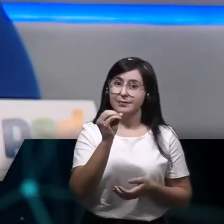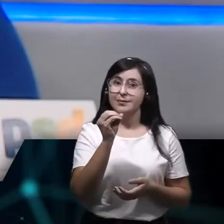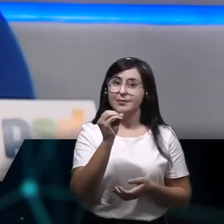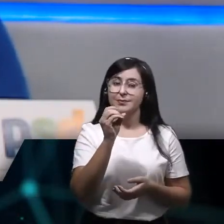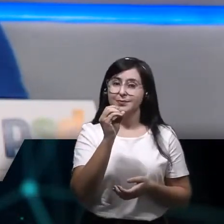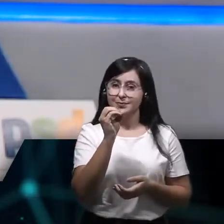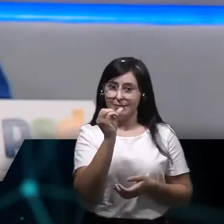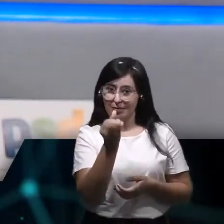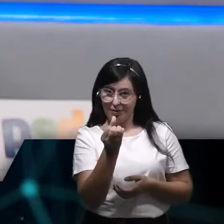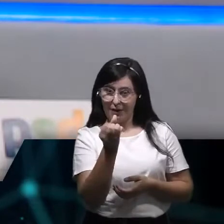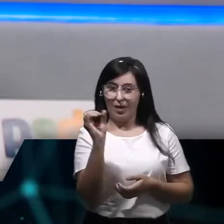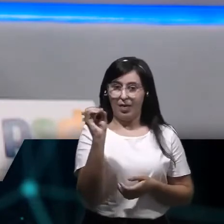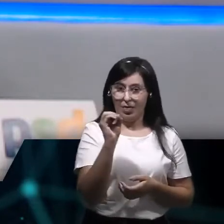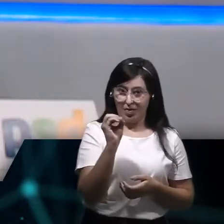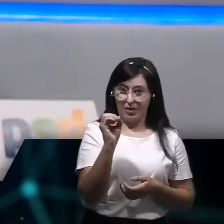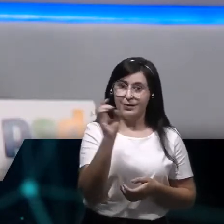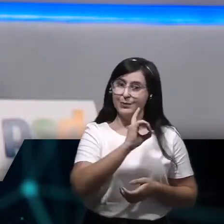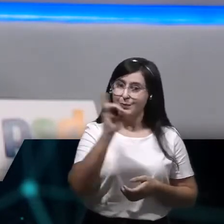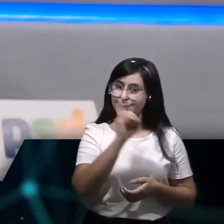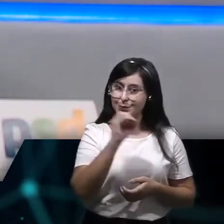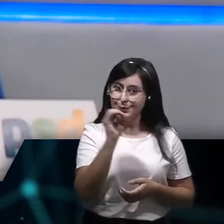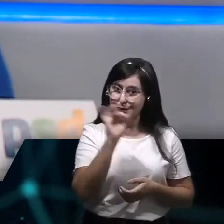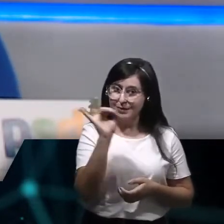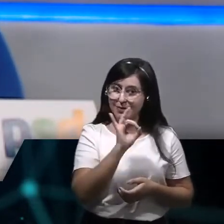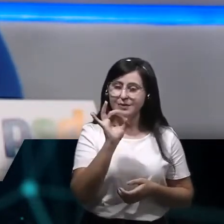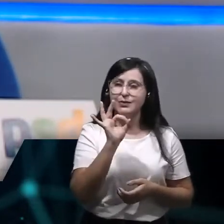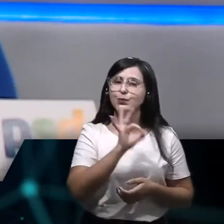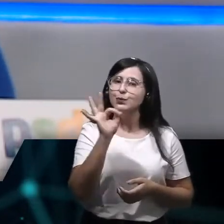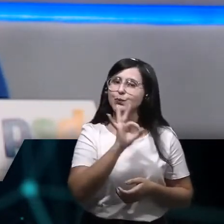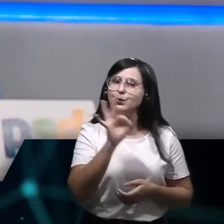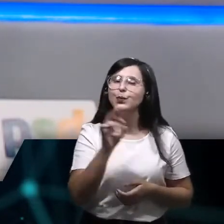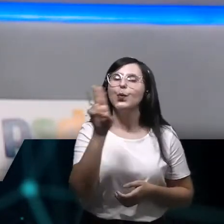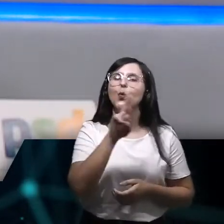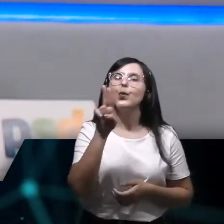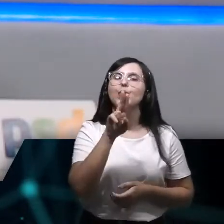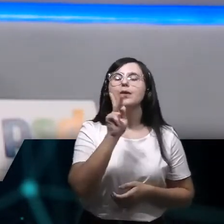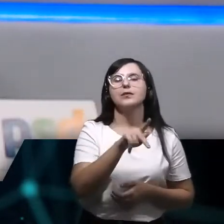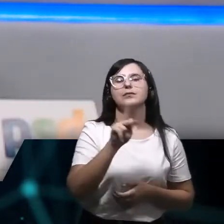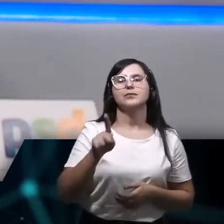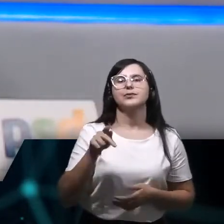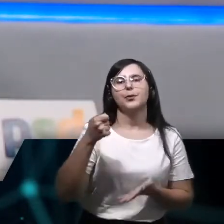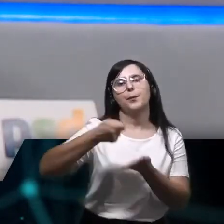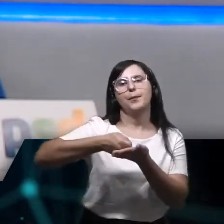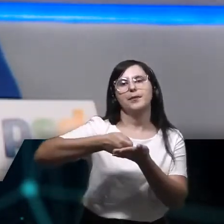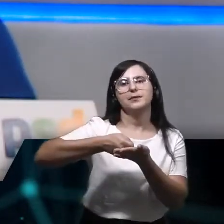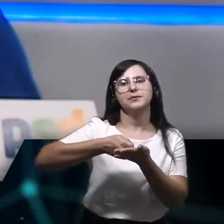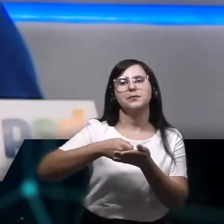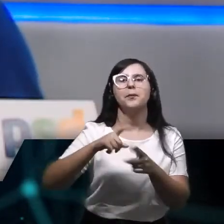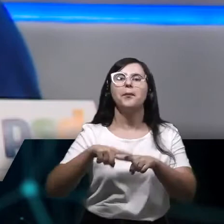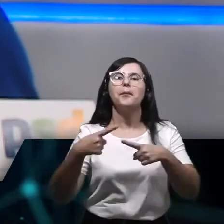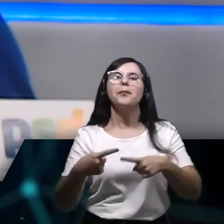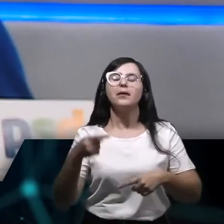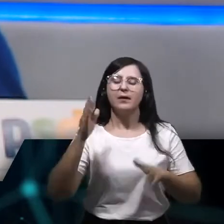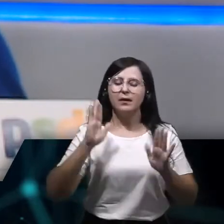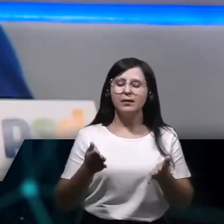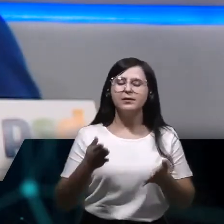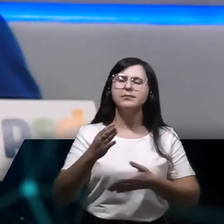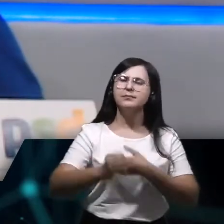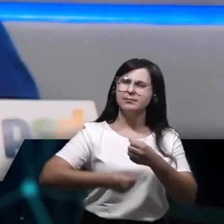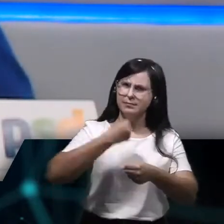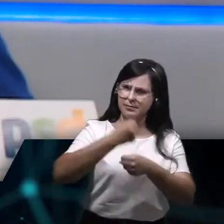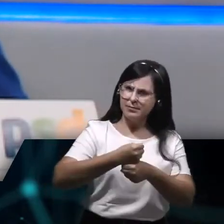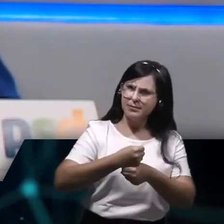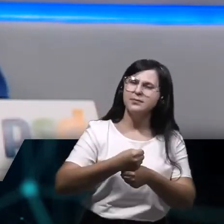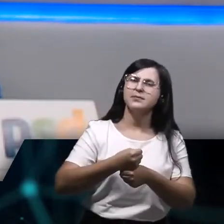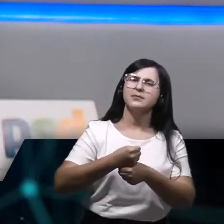categoria. Eu volto a repetir, esse ano, no primeiro 3 quadrimestres, o pagamento que nós fizemos aos professores,